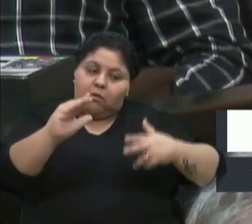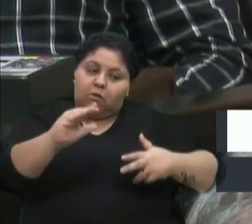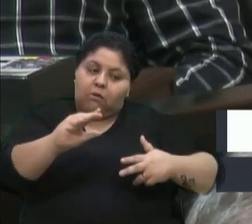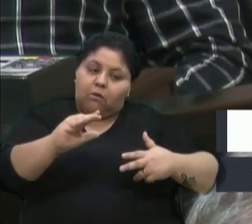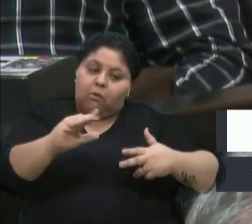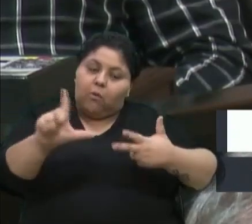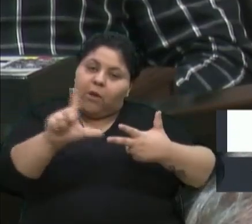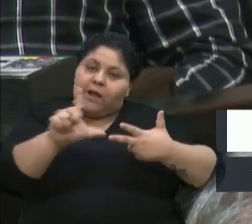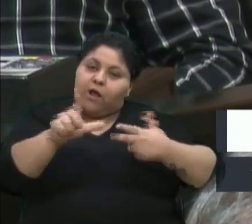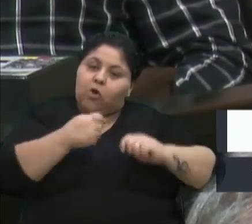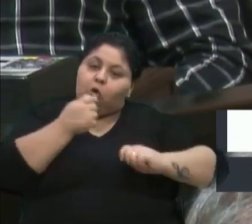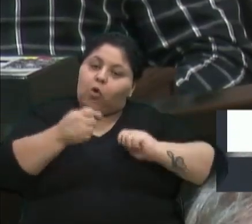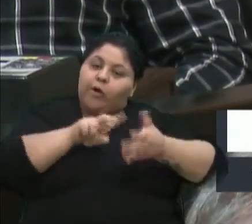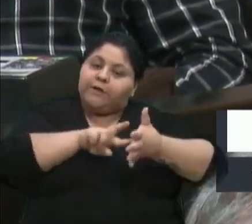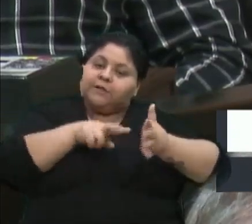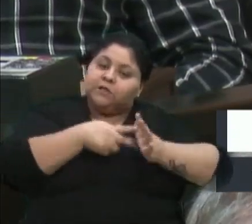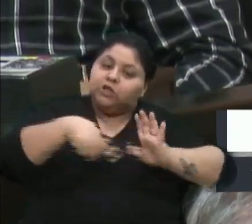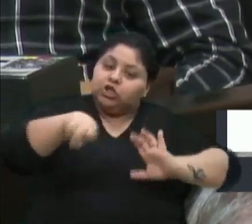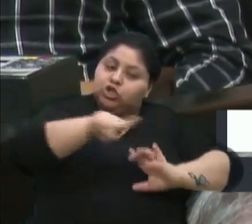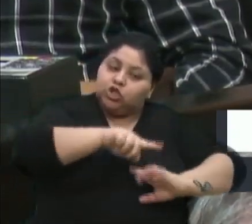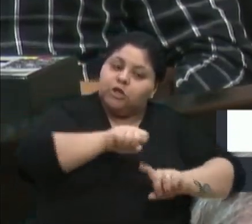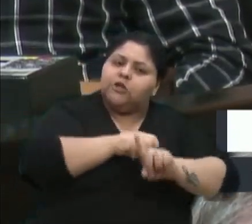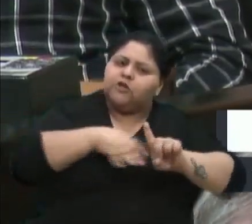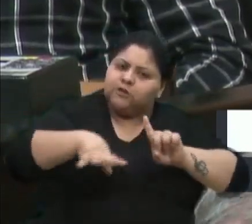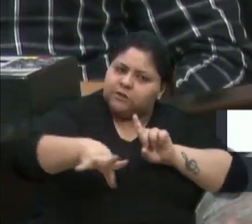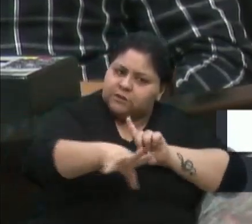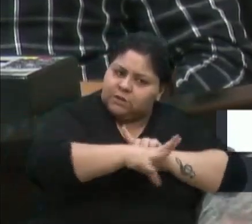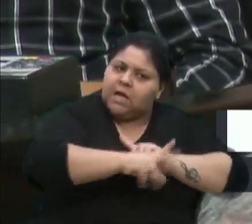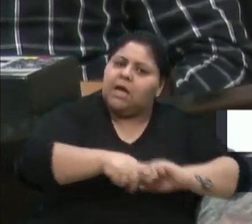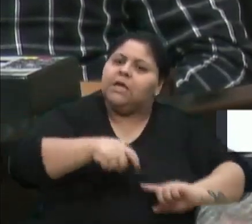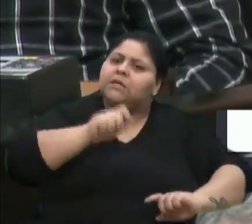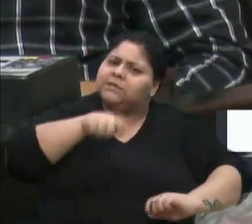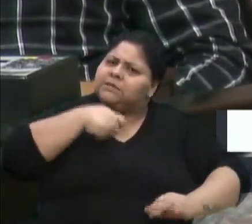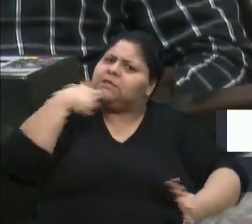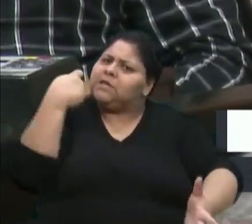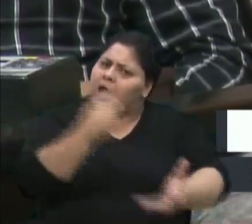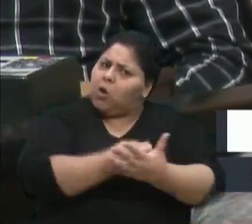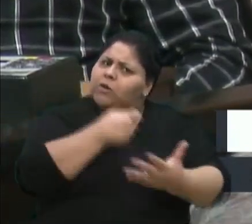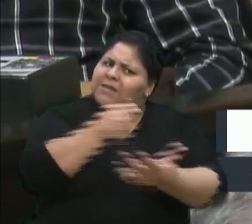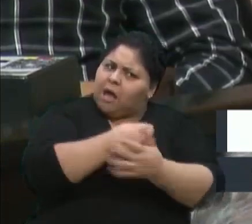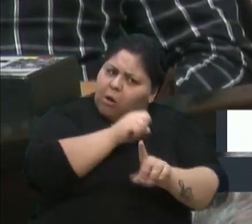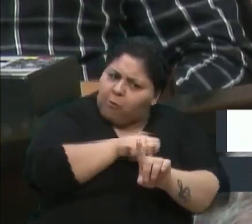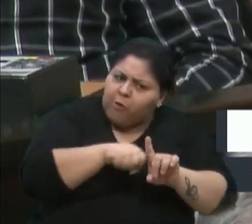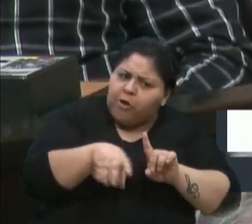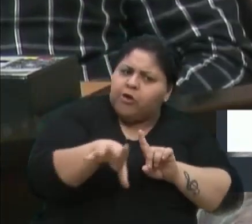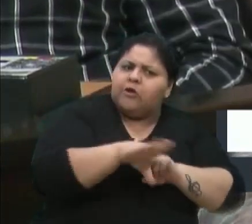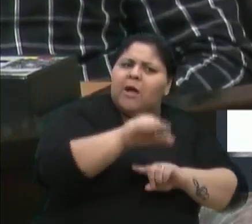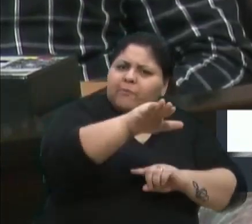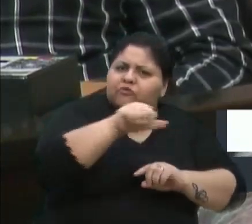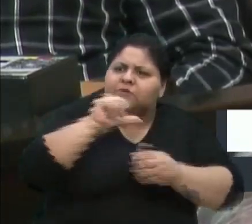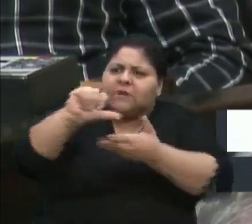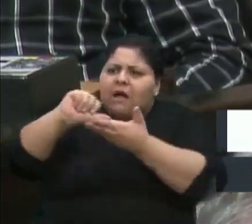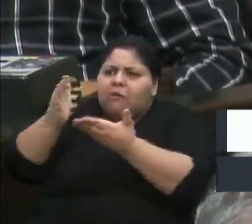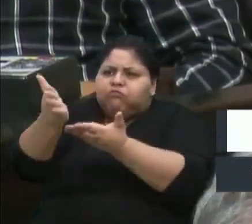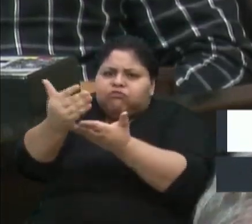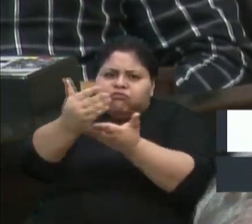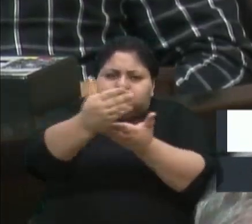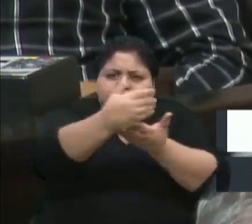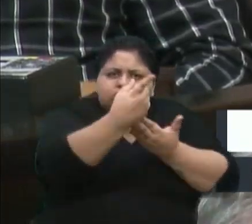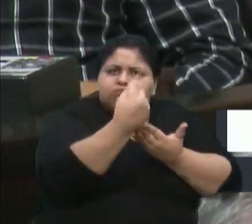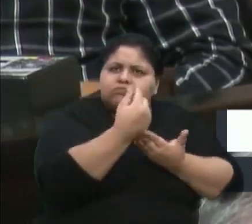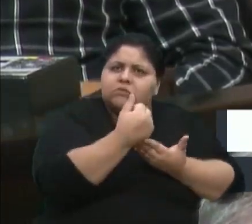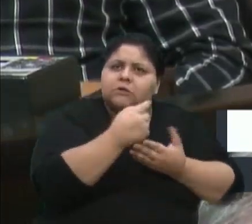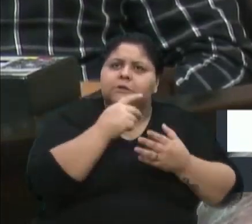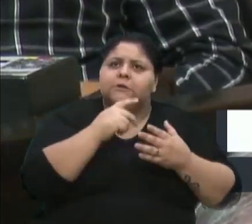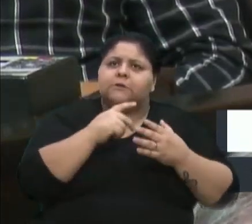sociedade Somos sim favoráveis a lutar por eles a buscar recursos a buscar na